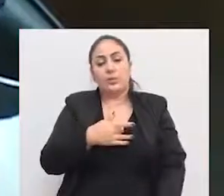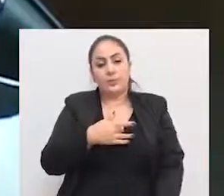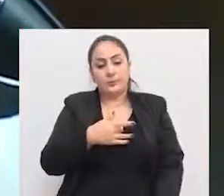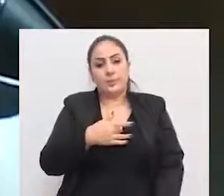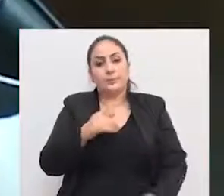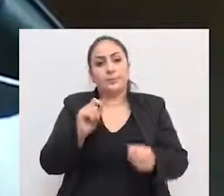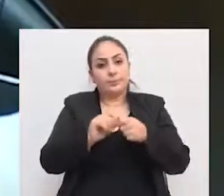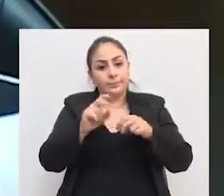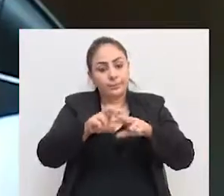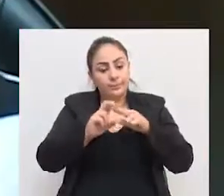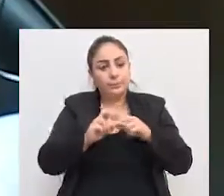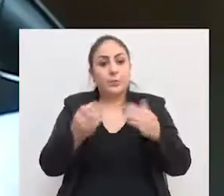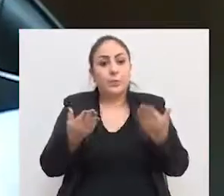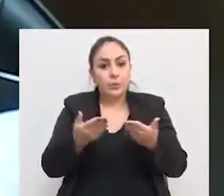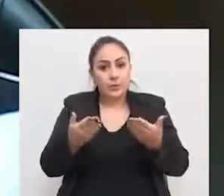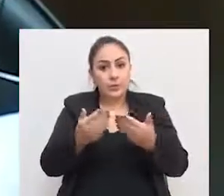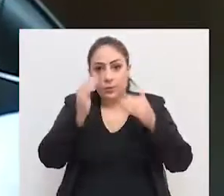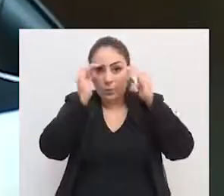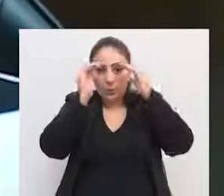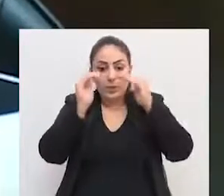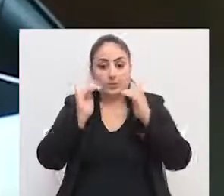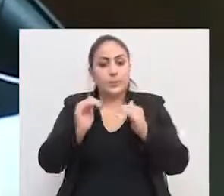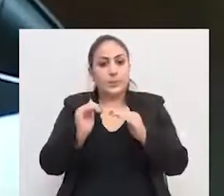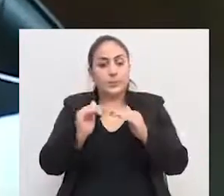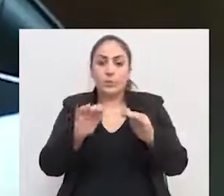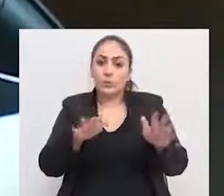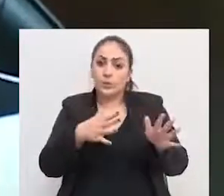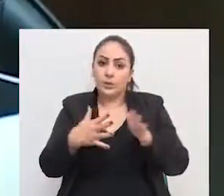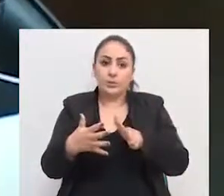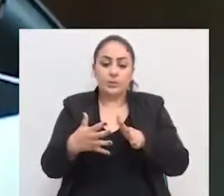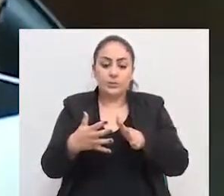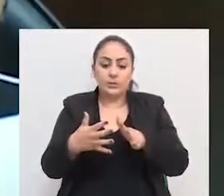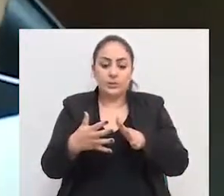está fazendo. Então, esse respeito talvez